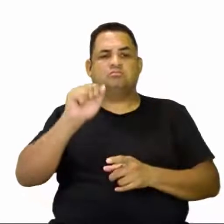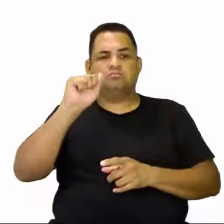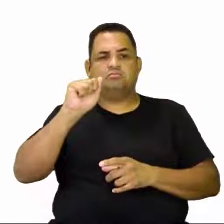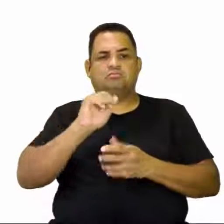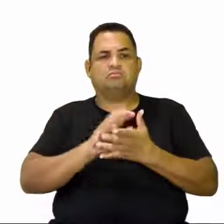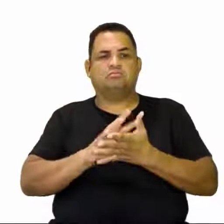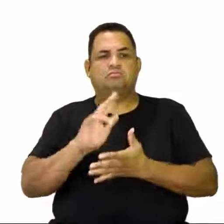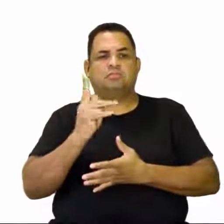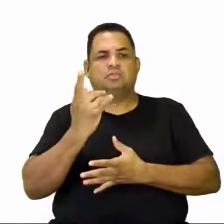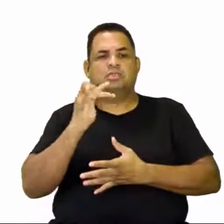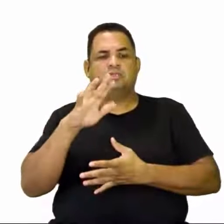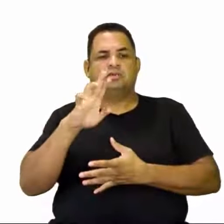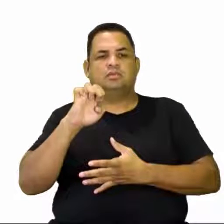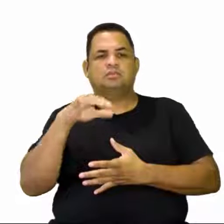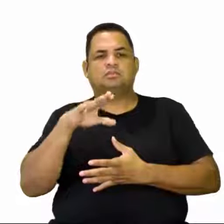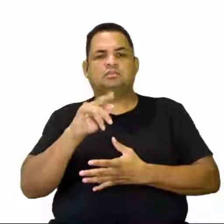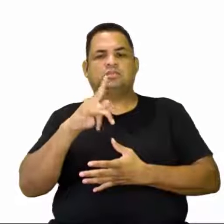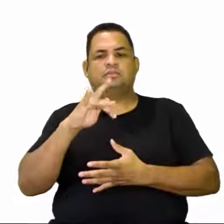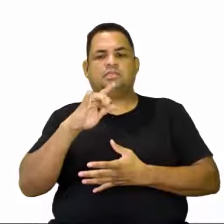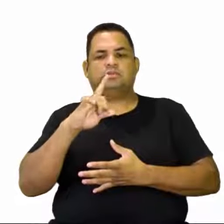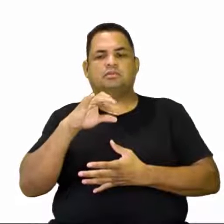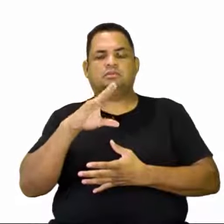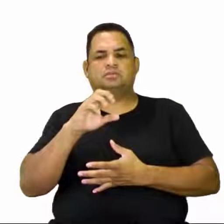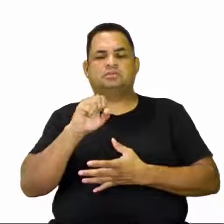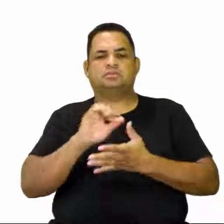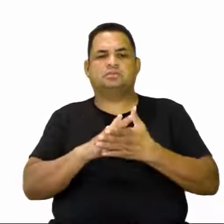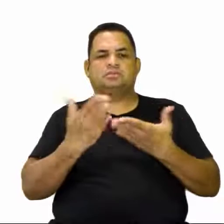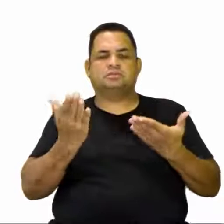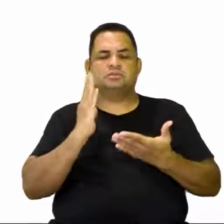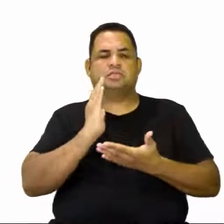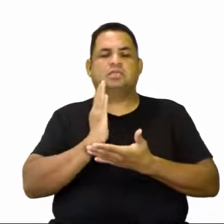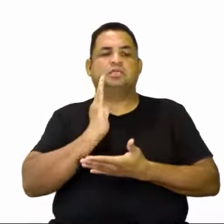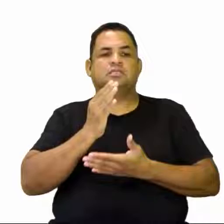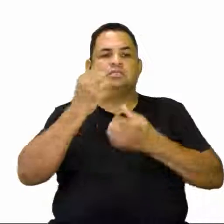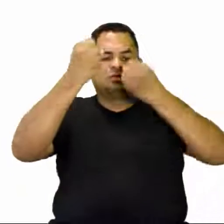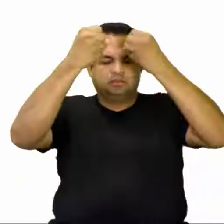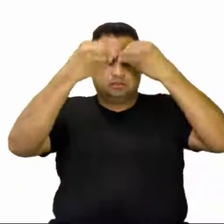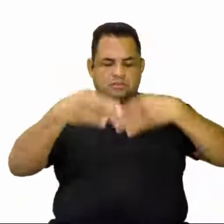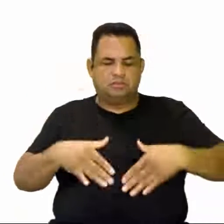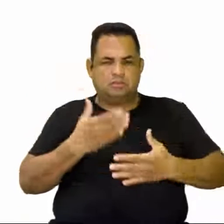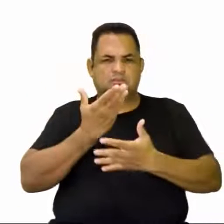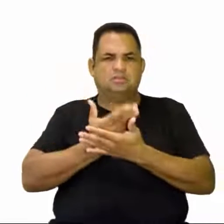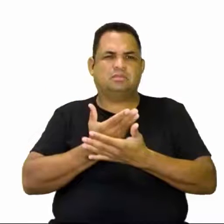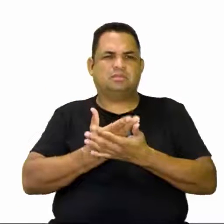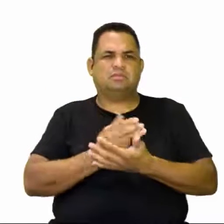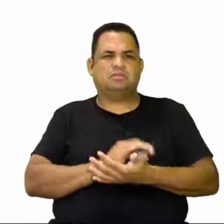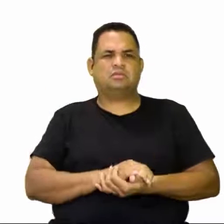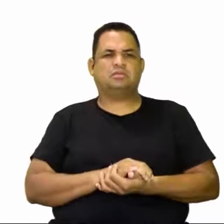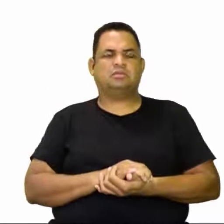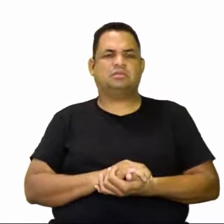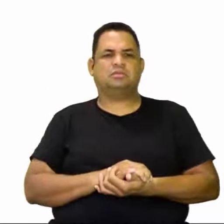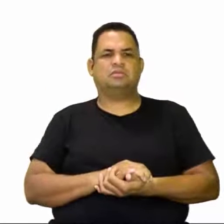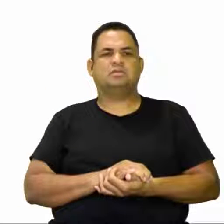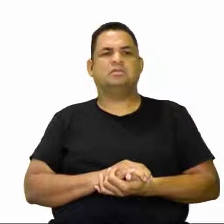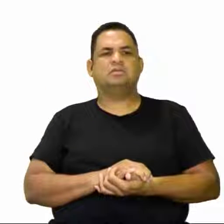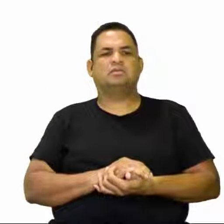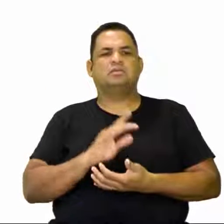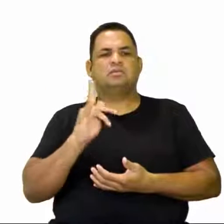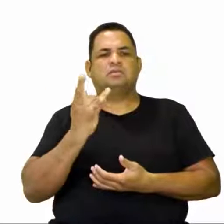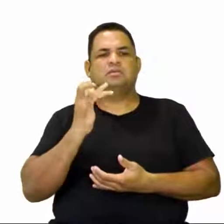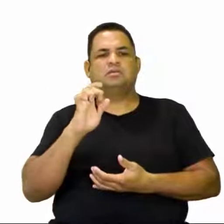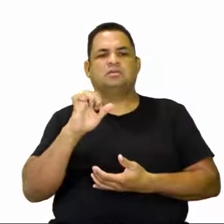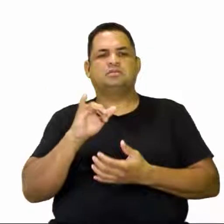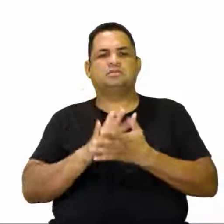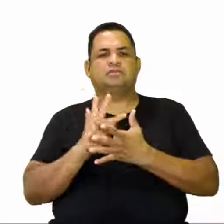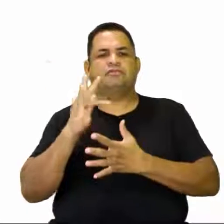e a pirólise, que nós falamos já na nossa aula sobre elas. A hidrólise é